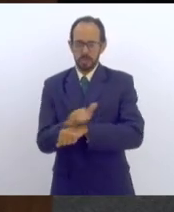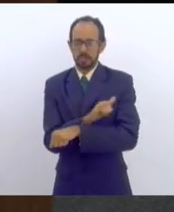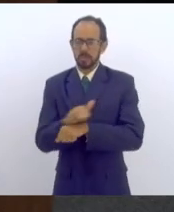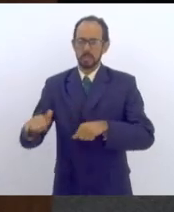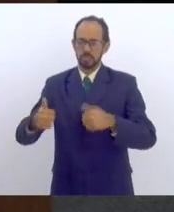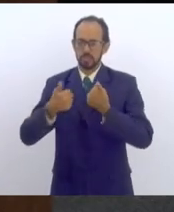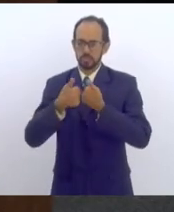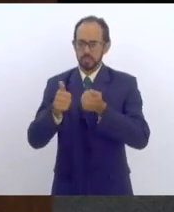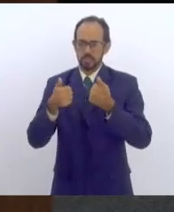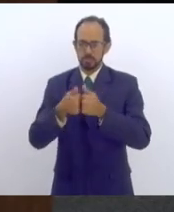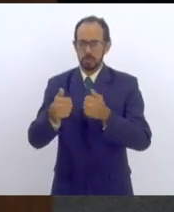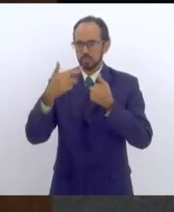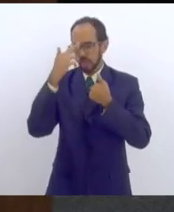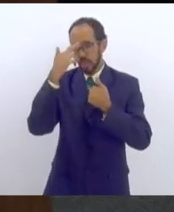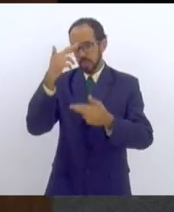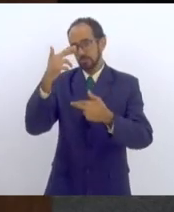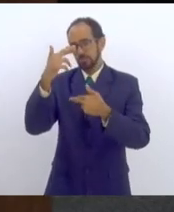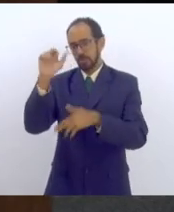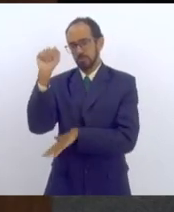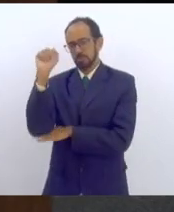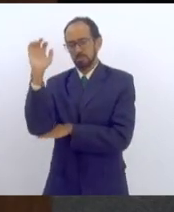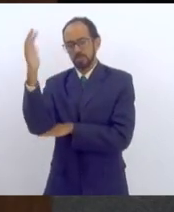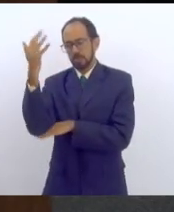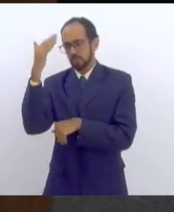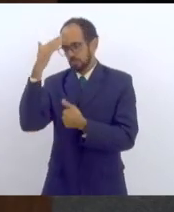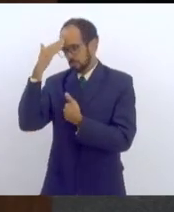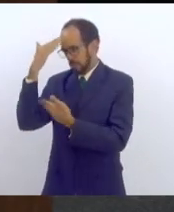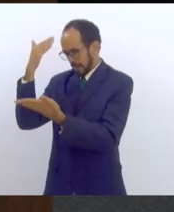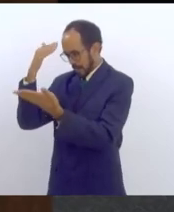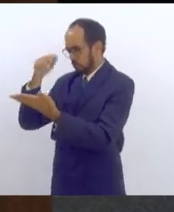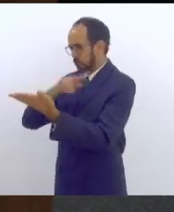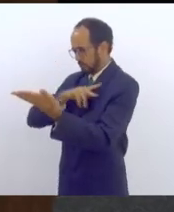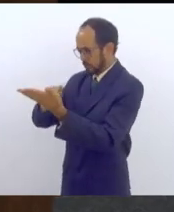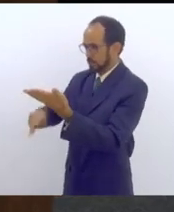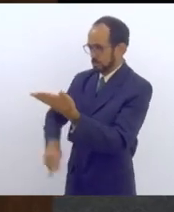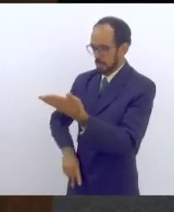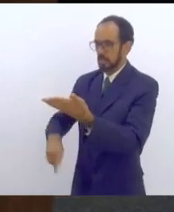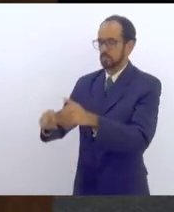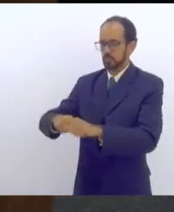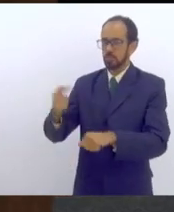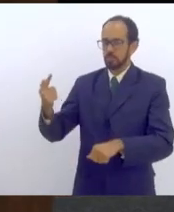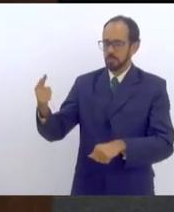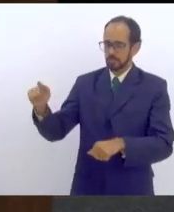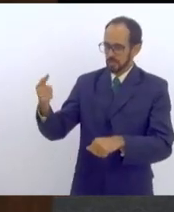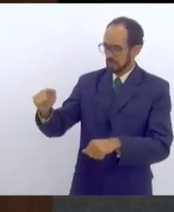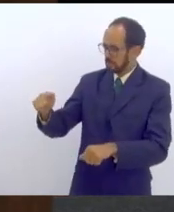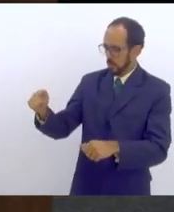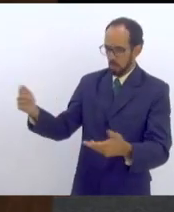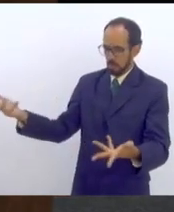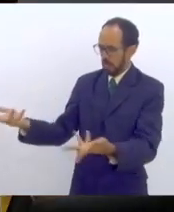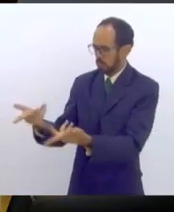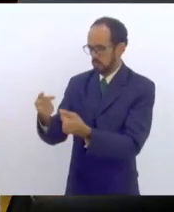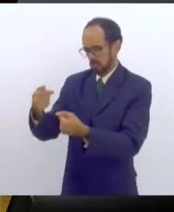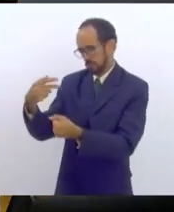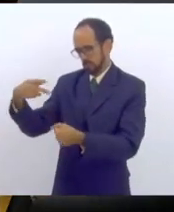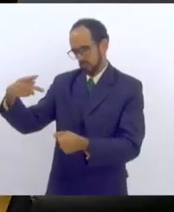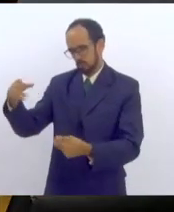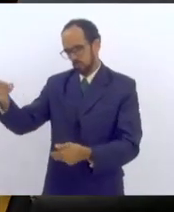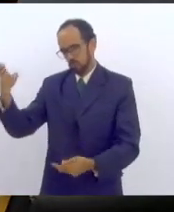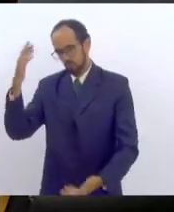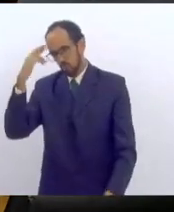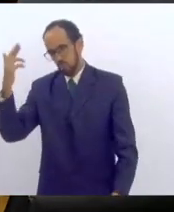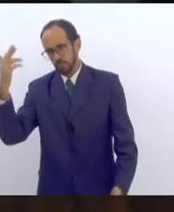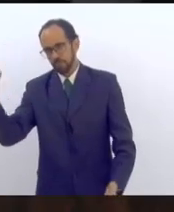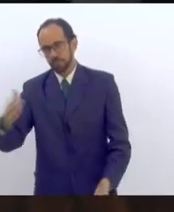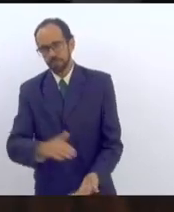viável e que respeite o meio ambiente. Obrigada, presidente. Uma gestão valorosa para Vossa Excelência. Obrigada. Muito obrigada,